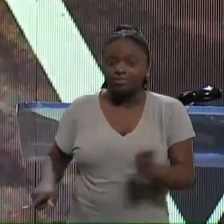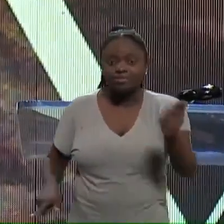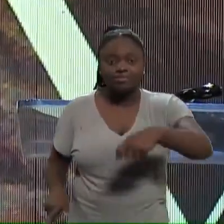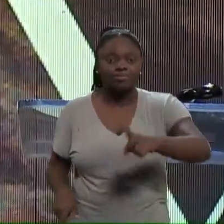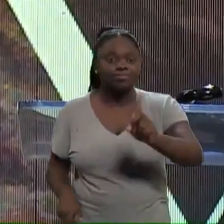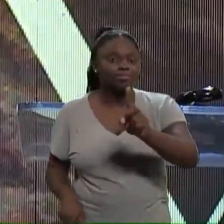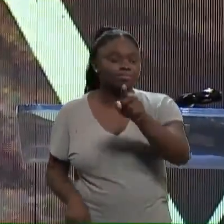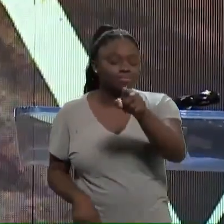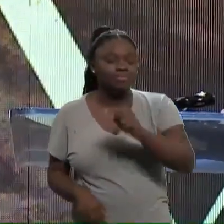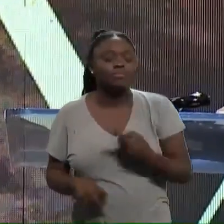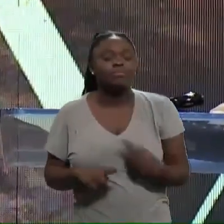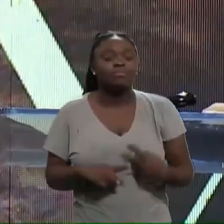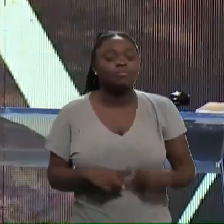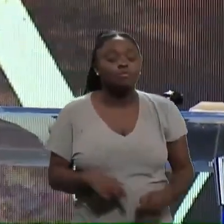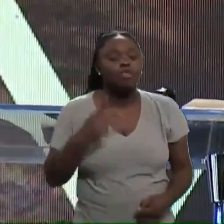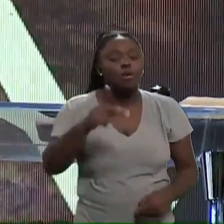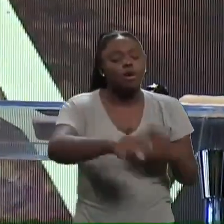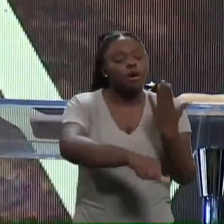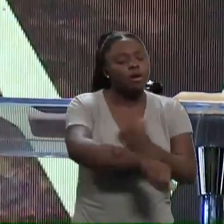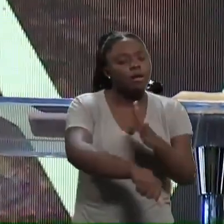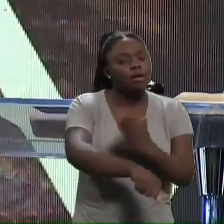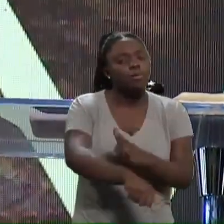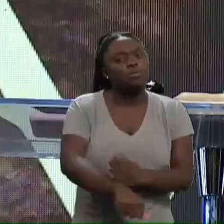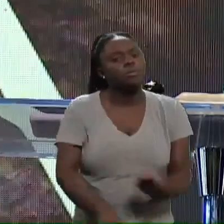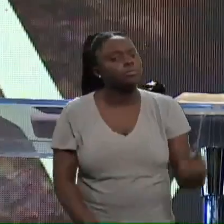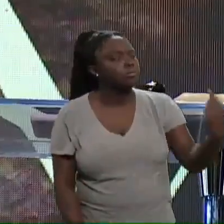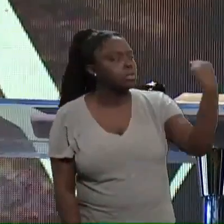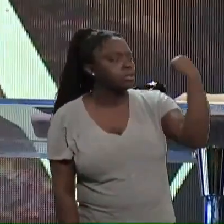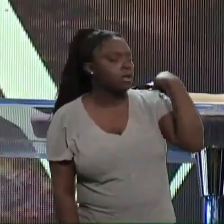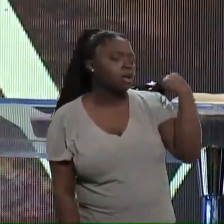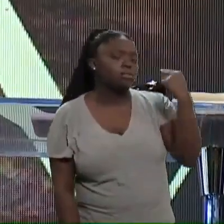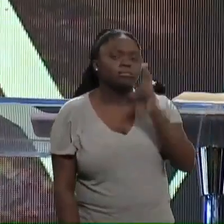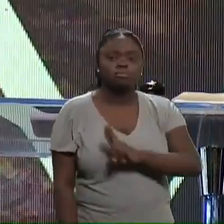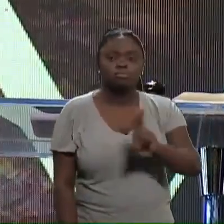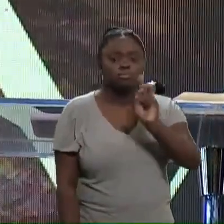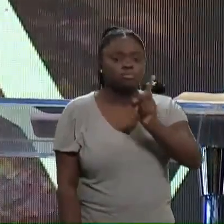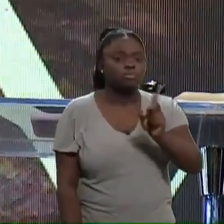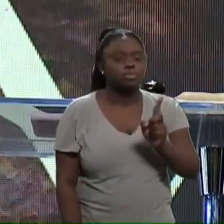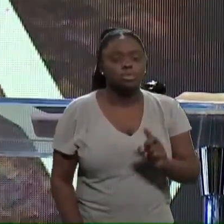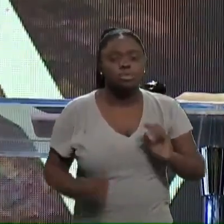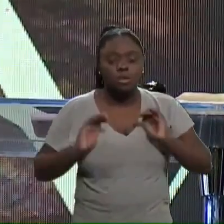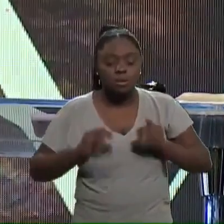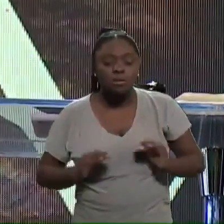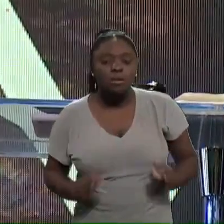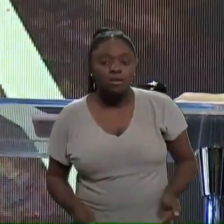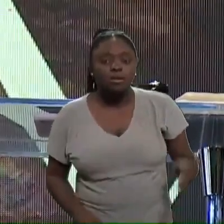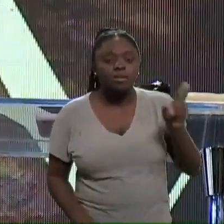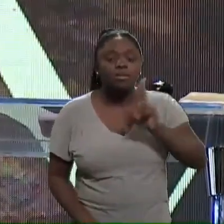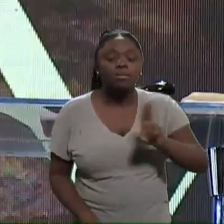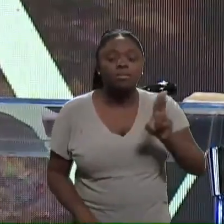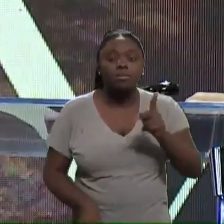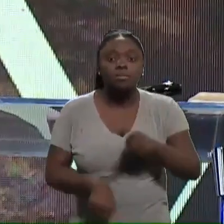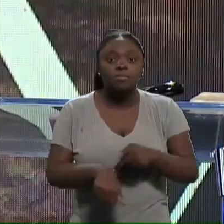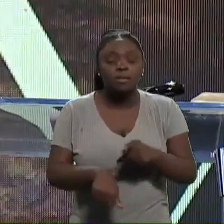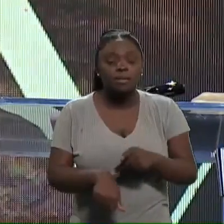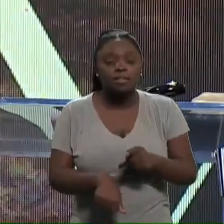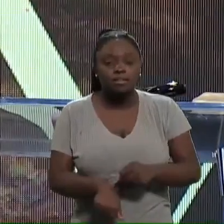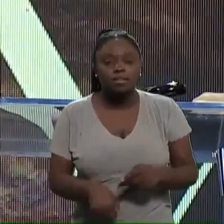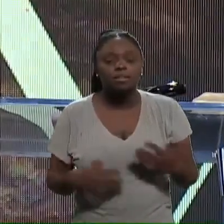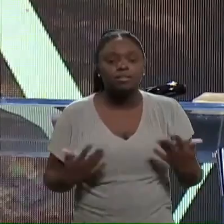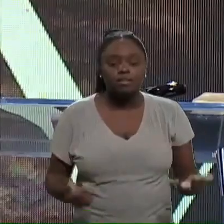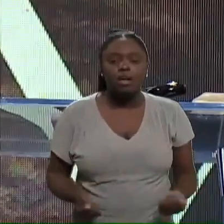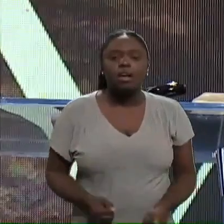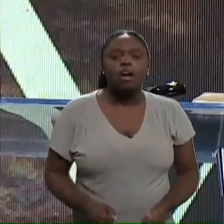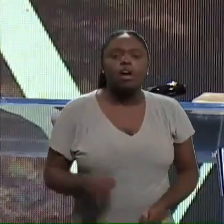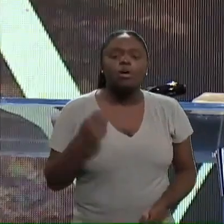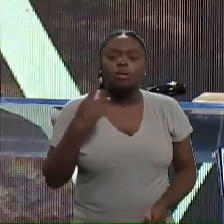cabe. Sabe por quê? Porque seu treinamento lá atrás não foi com armadura, o seu treinamento foi com pedra. Comece a andar à altura daquilo que é singular